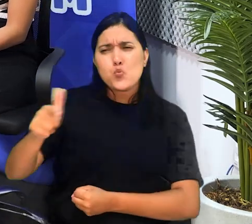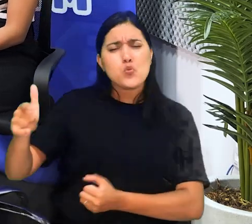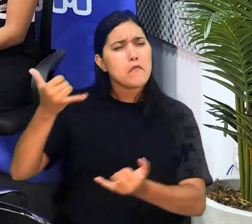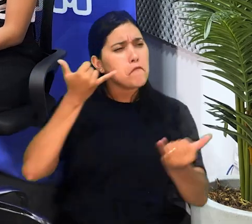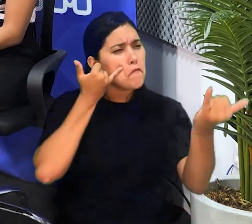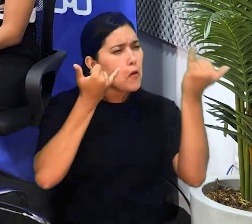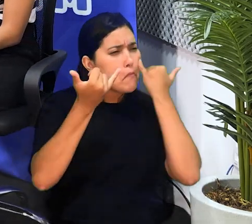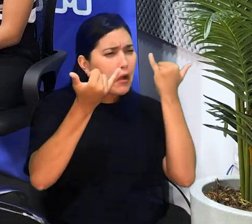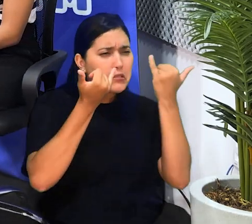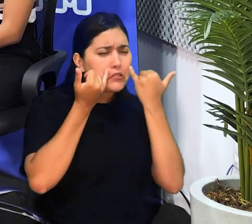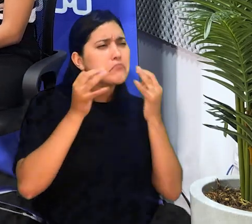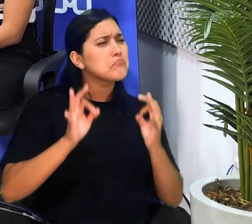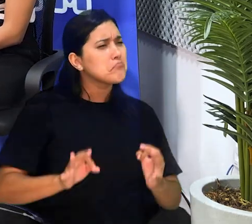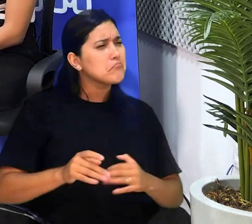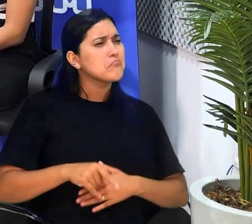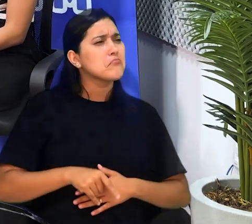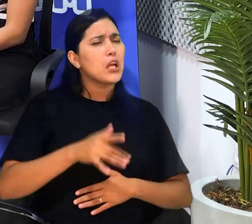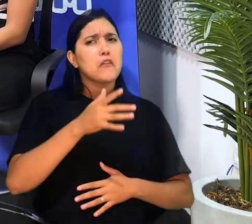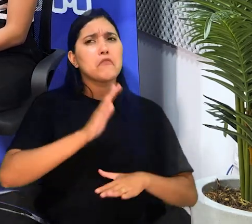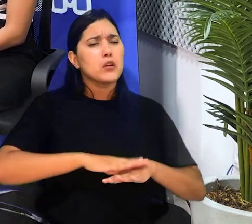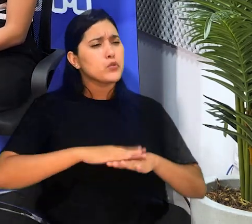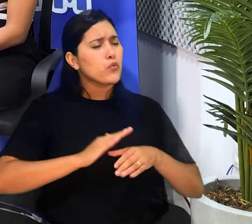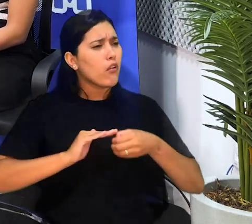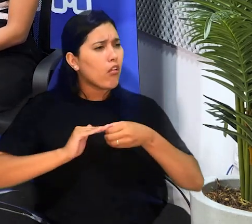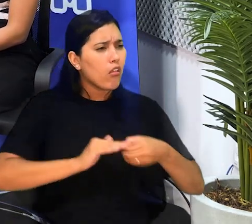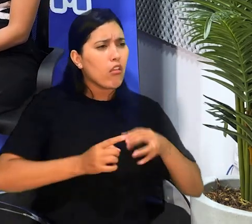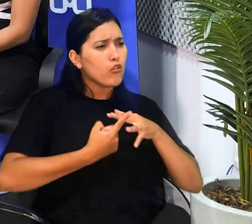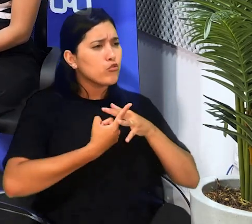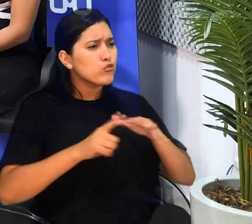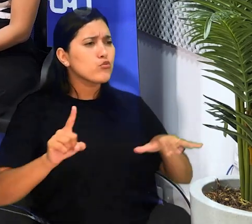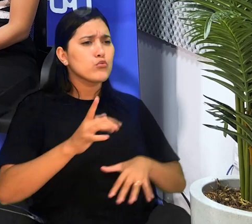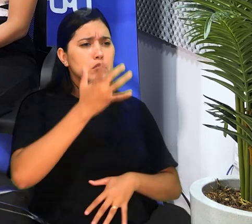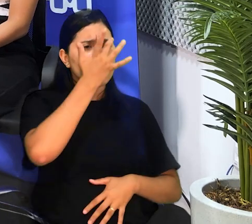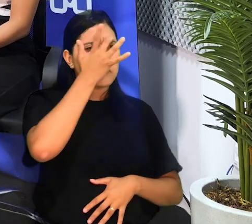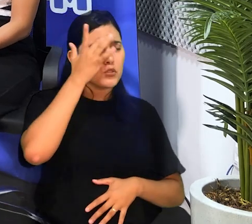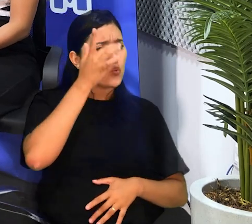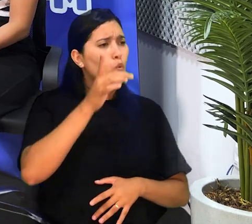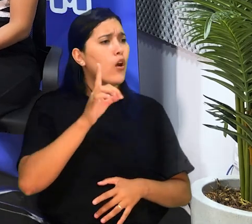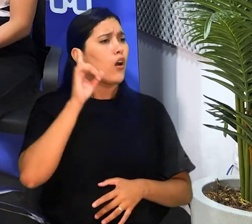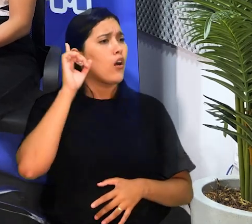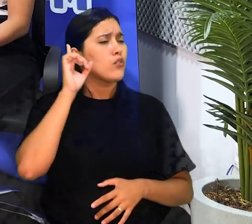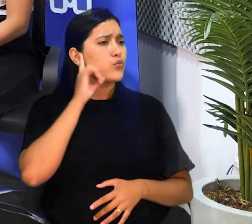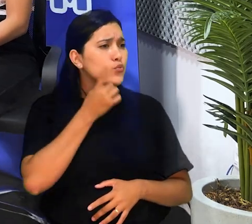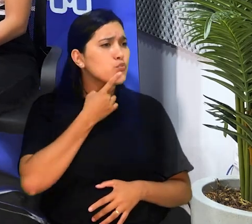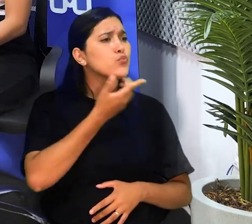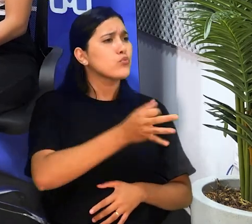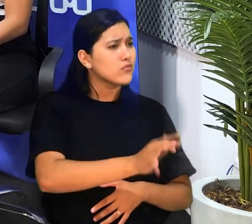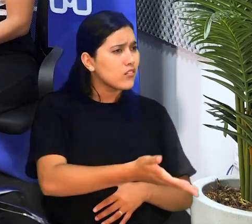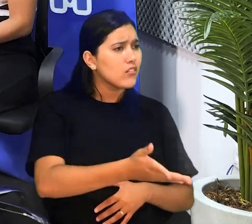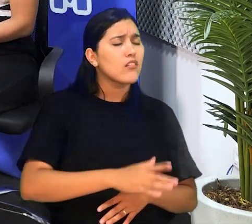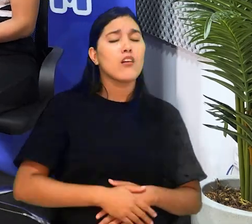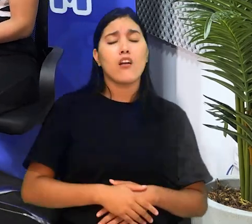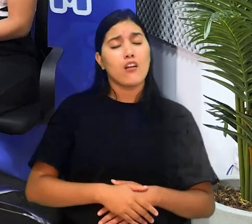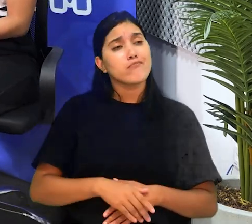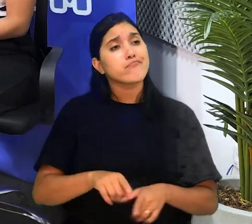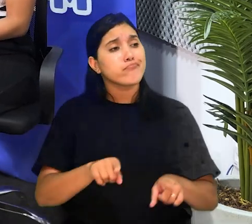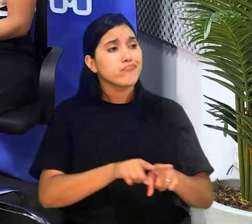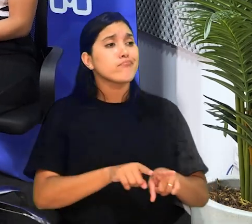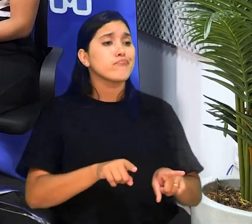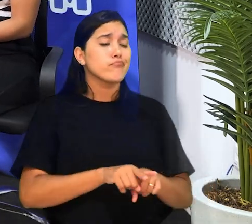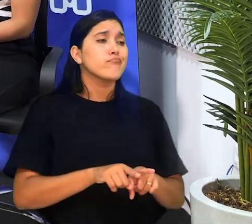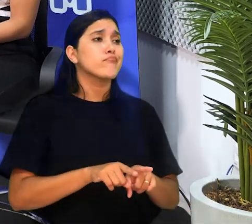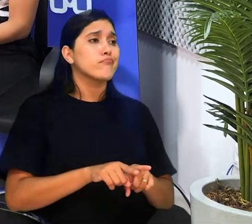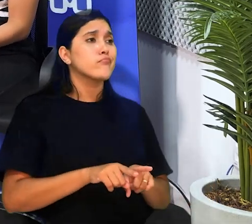traz essa palavra até pesada, de como que as pessoas, pela falta de informação,